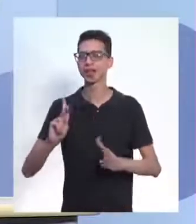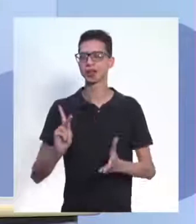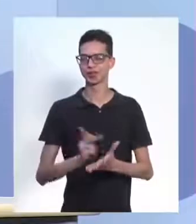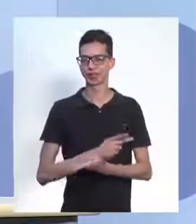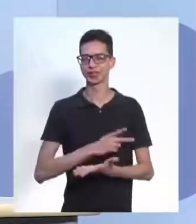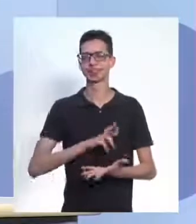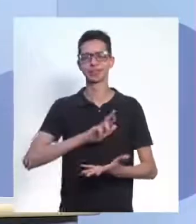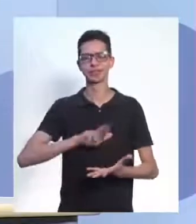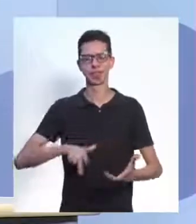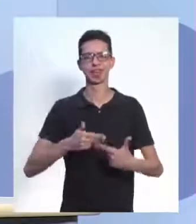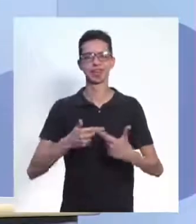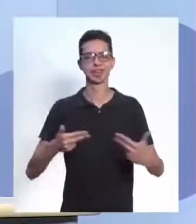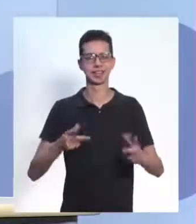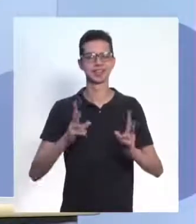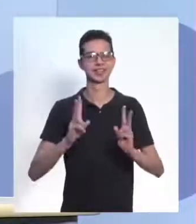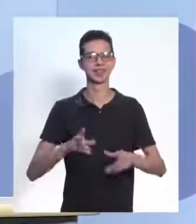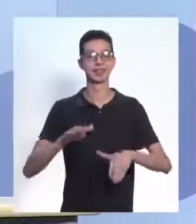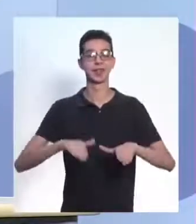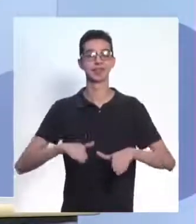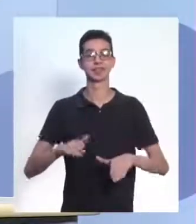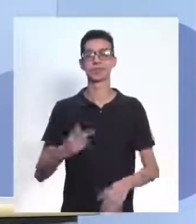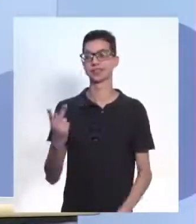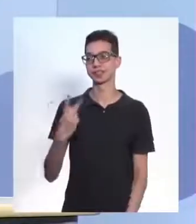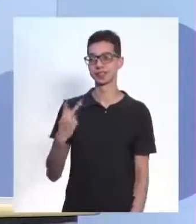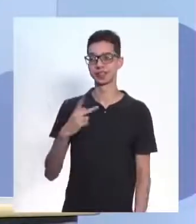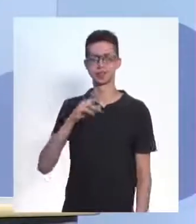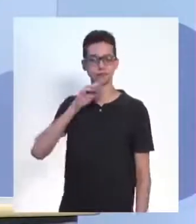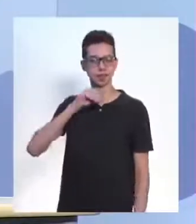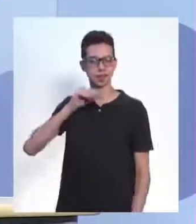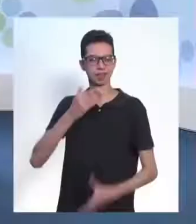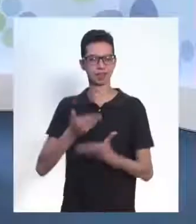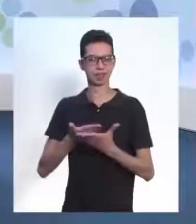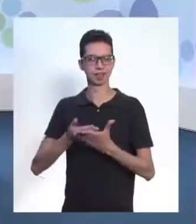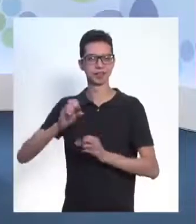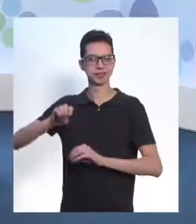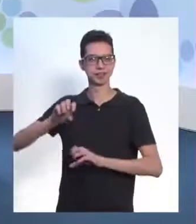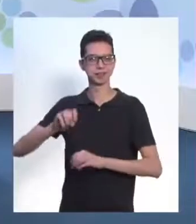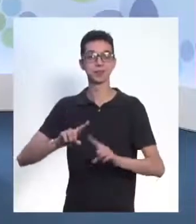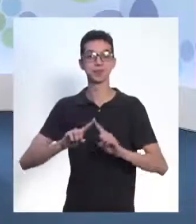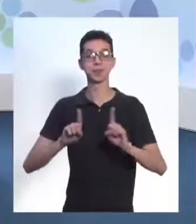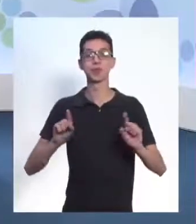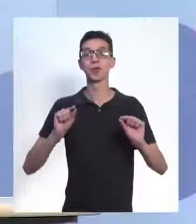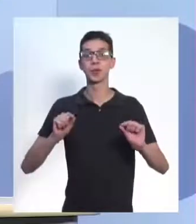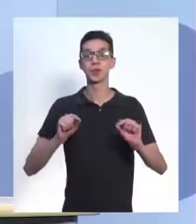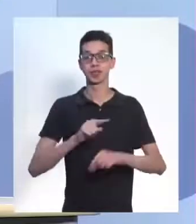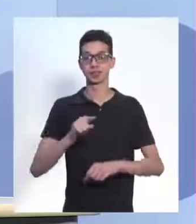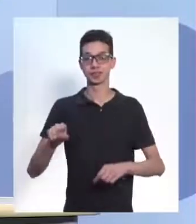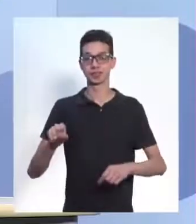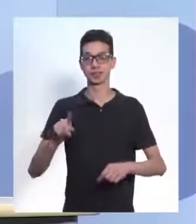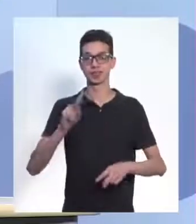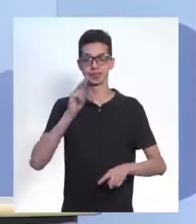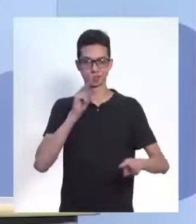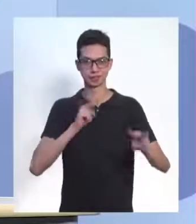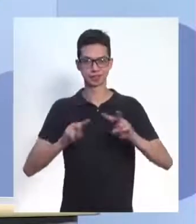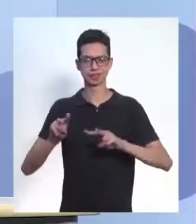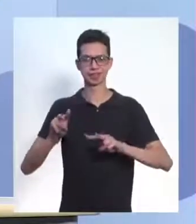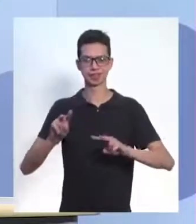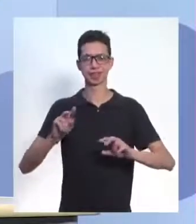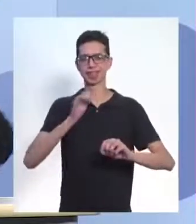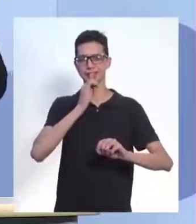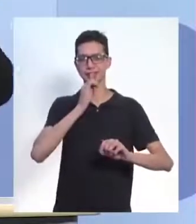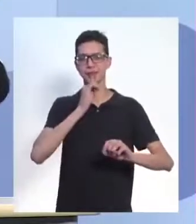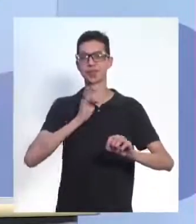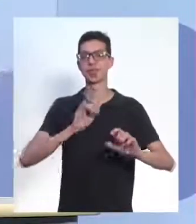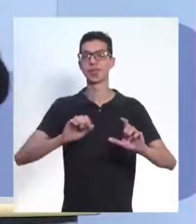várias coisas, acontece. Às vezes a gente está aqui falando, a gente dá aula aqui. E o que tem aqui, do que vocês estão vendo da tela, para lá,